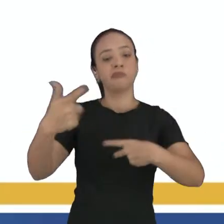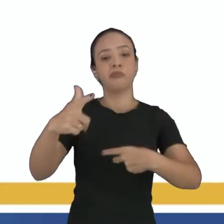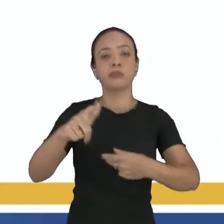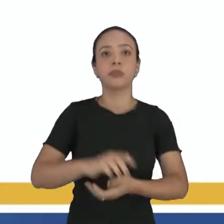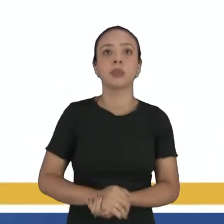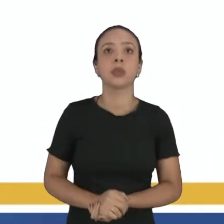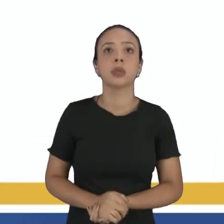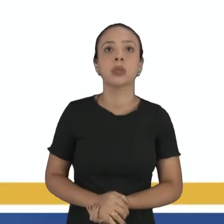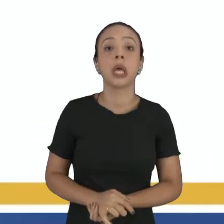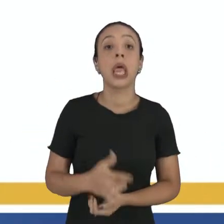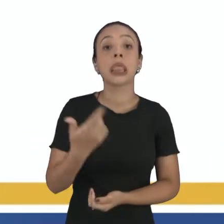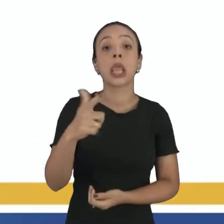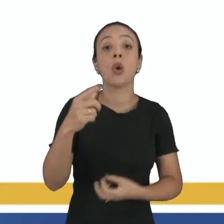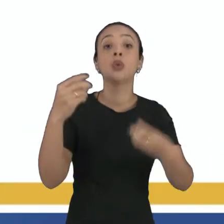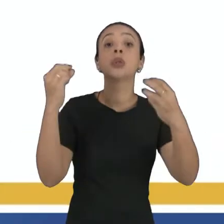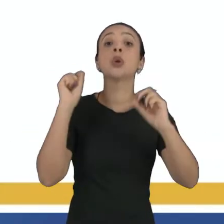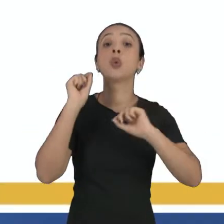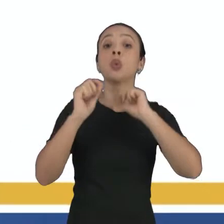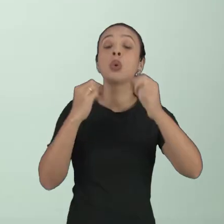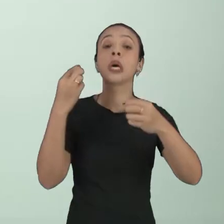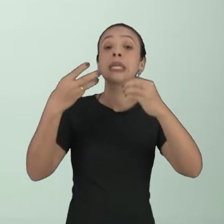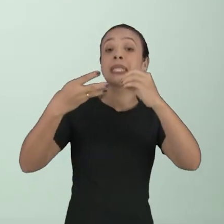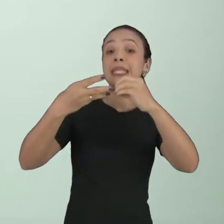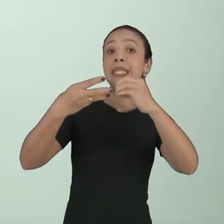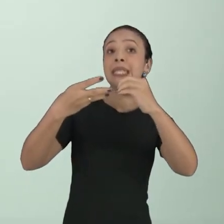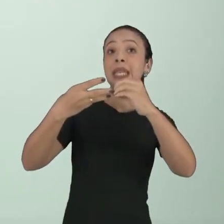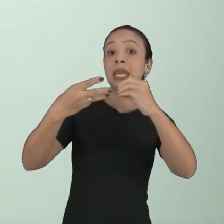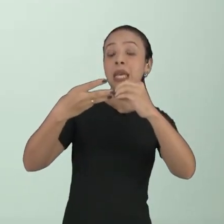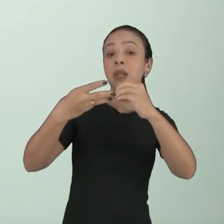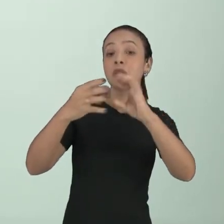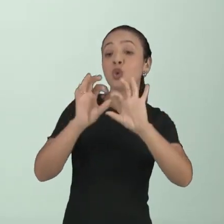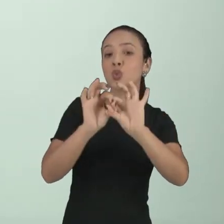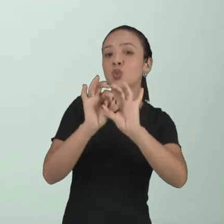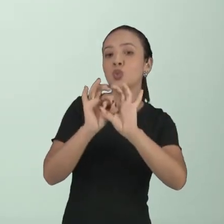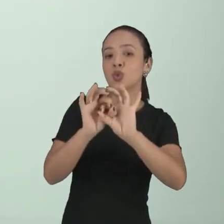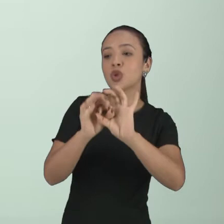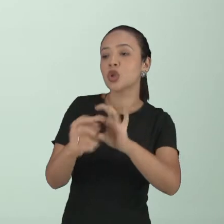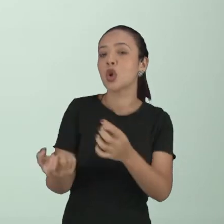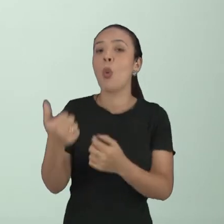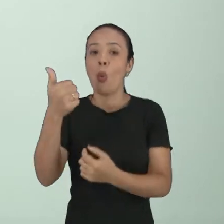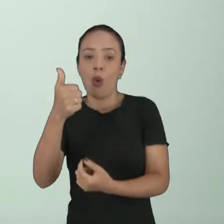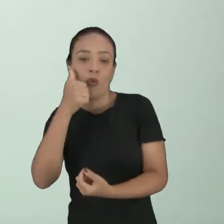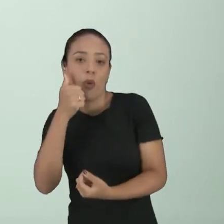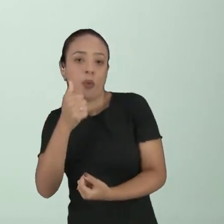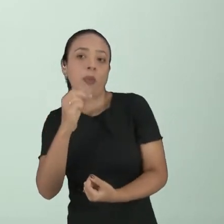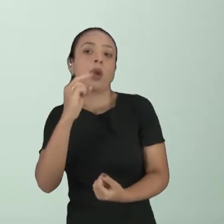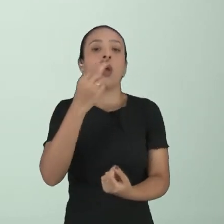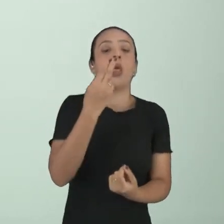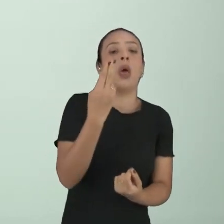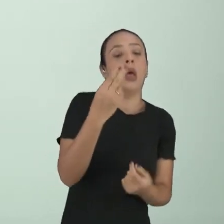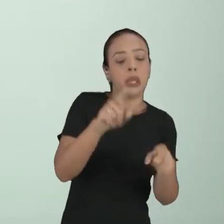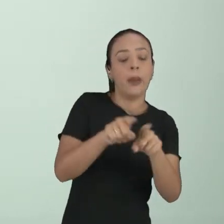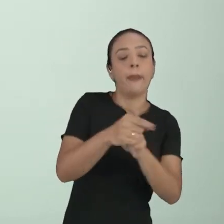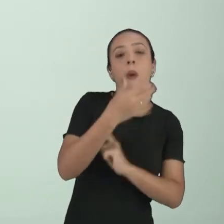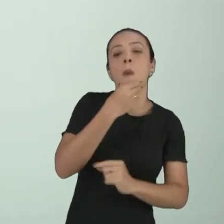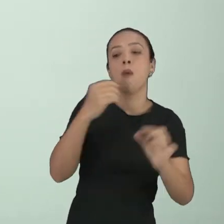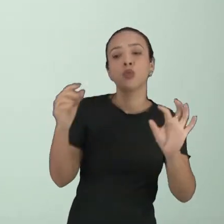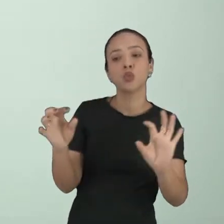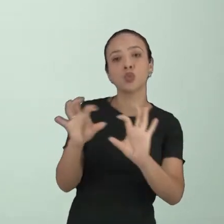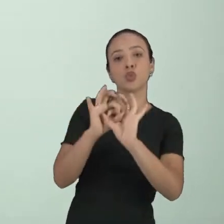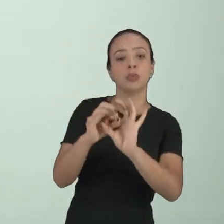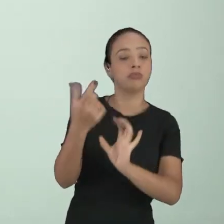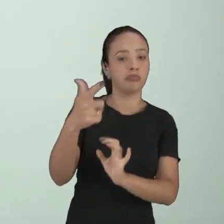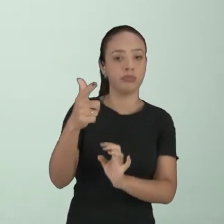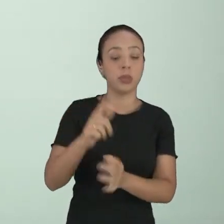não tem células reprodutoras se fecundando, se unindo, né? Uma célula masculina e uma célula feminina. Você não tem isso. Você tem